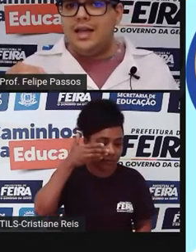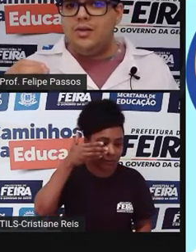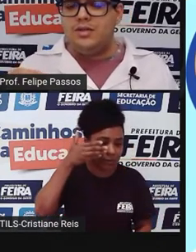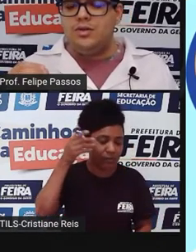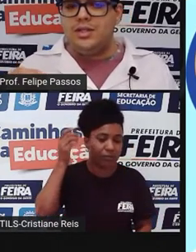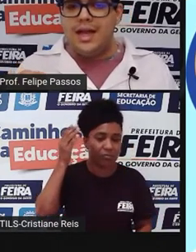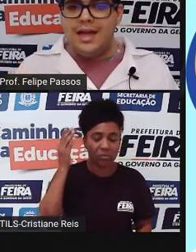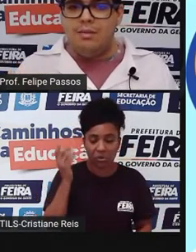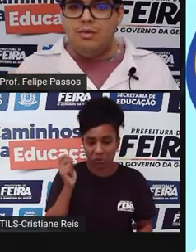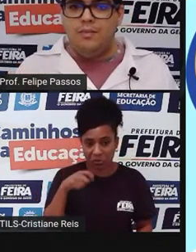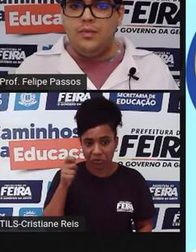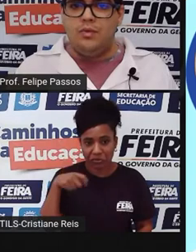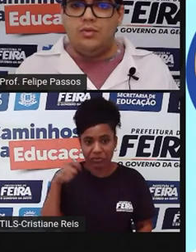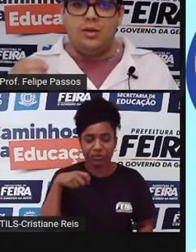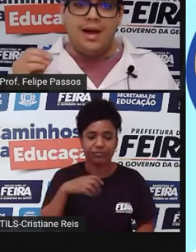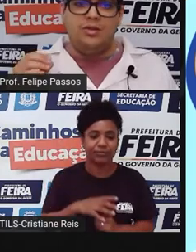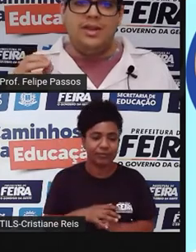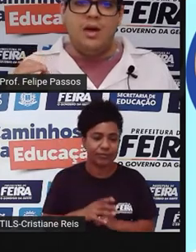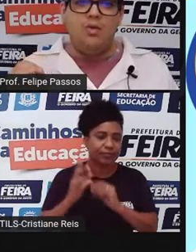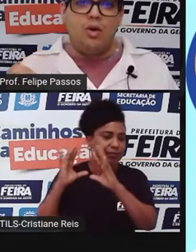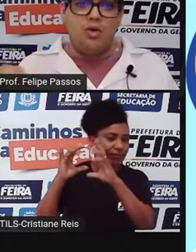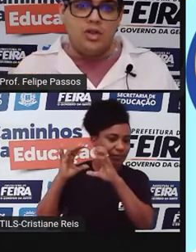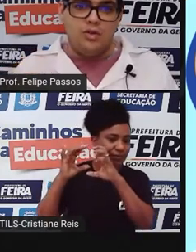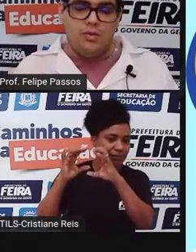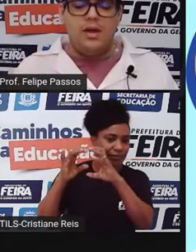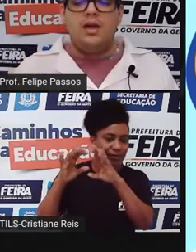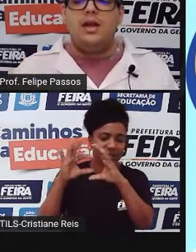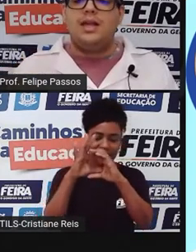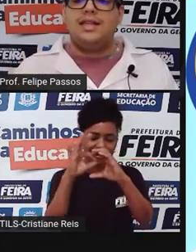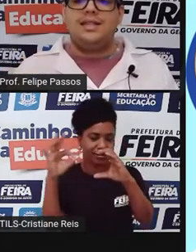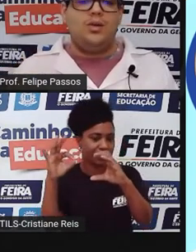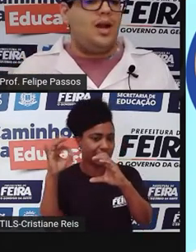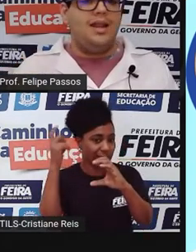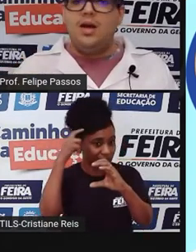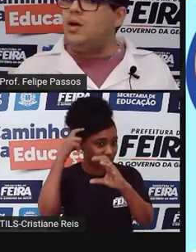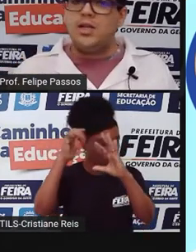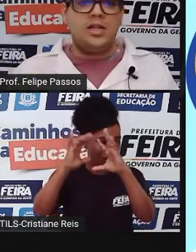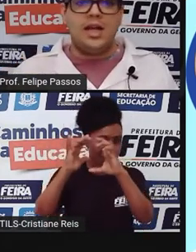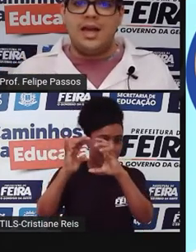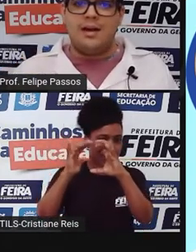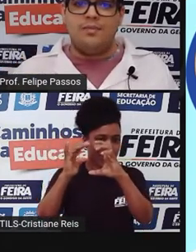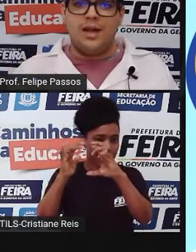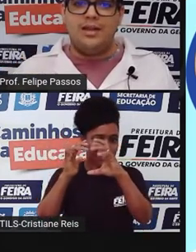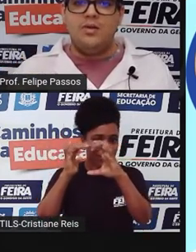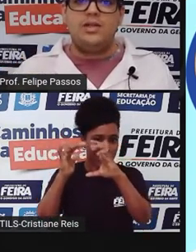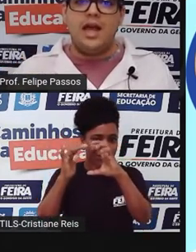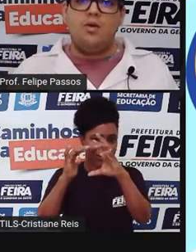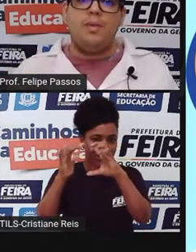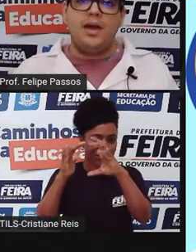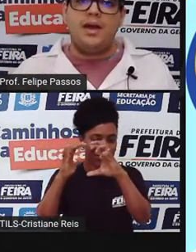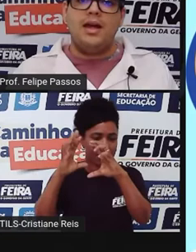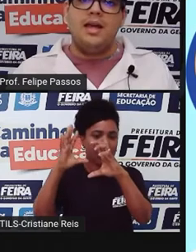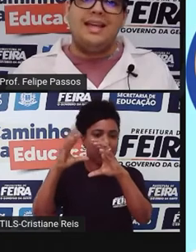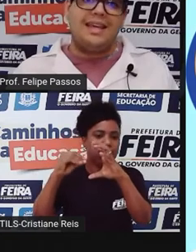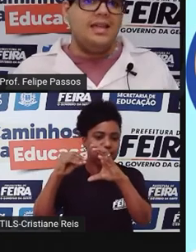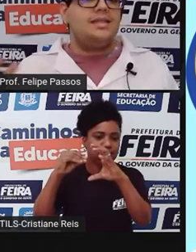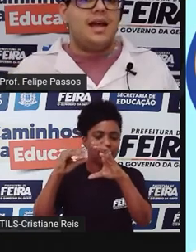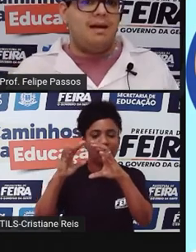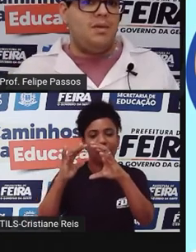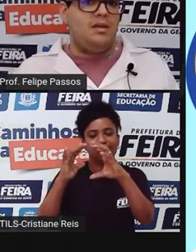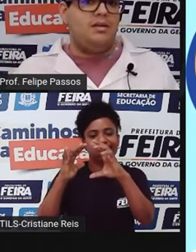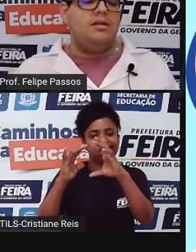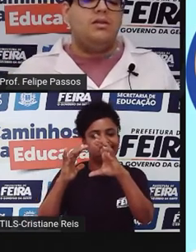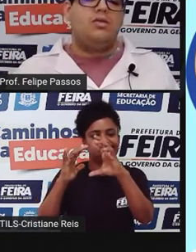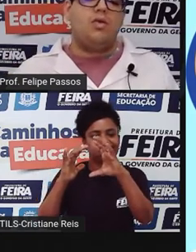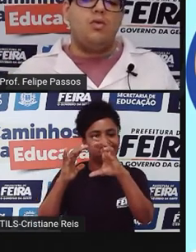as células do cérebro, chamado neurônio, essa célula ela não regenera, ela não se recupera. Quem